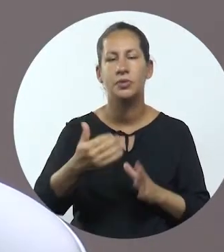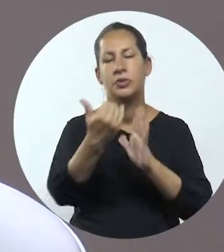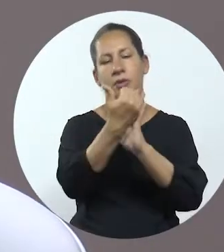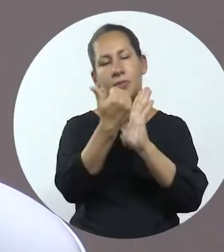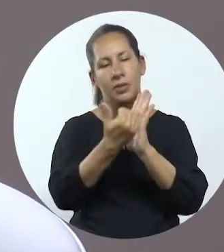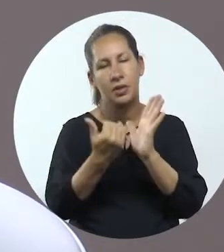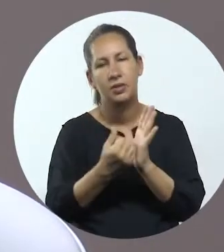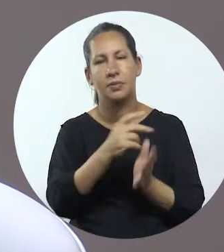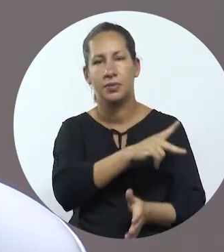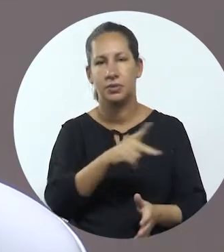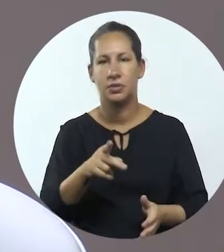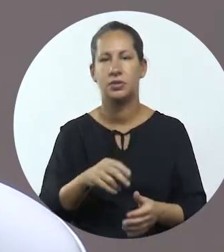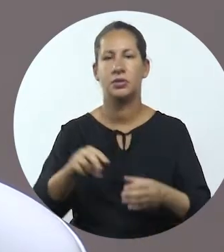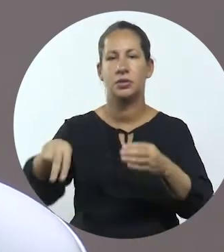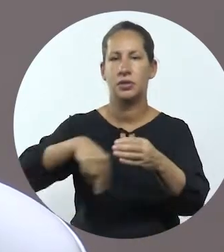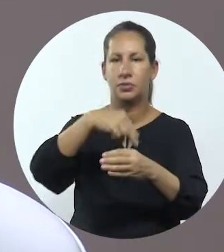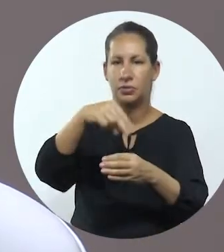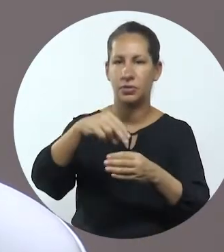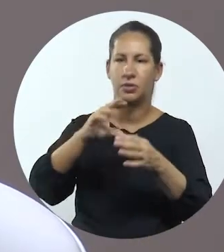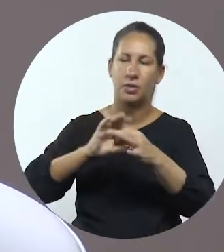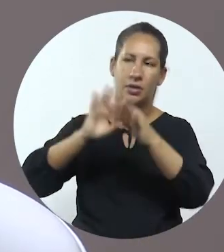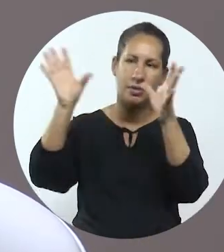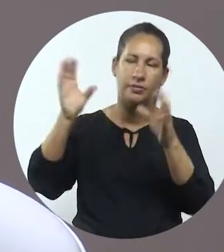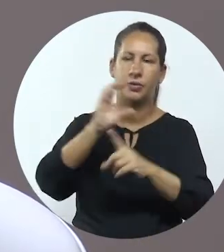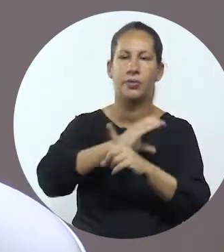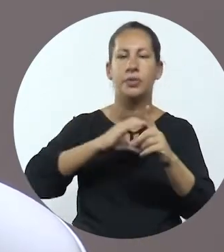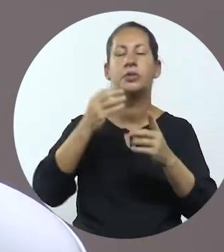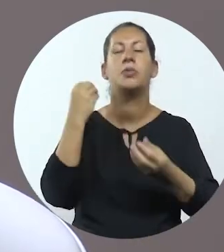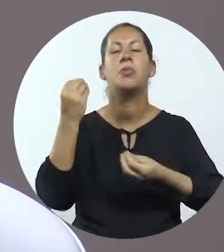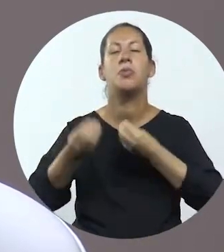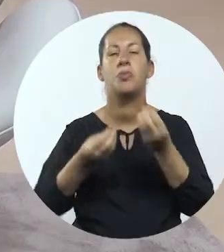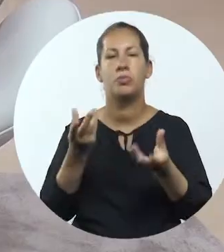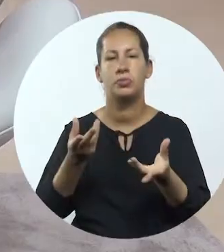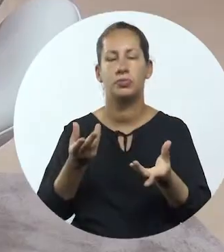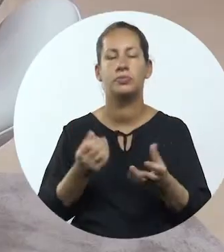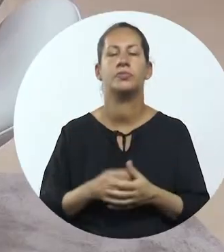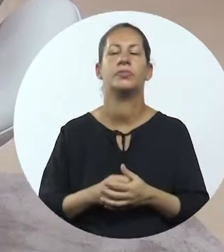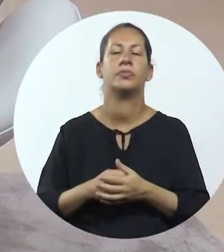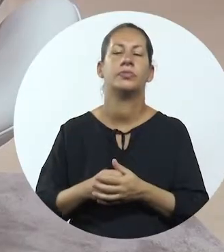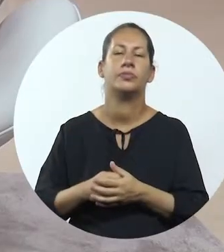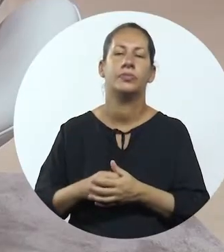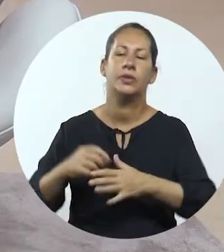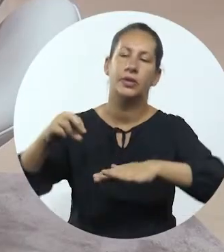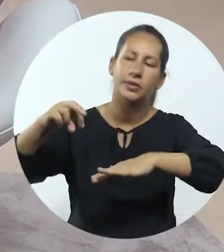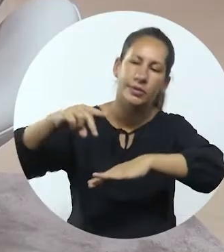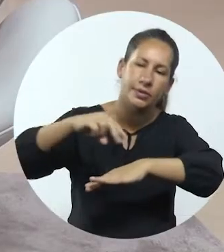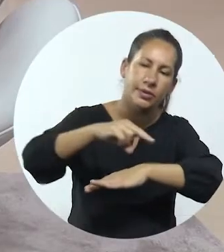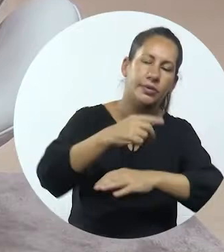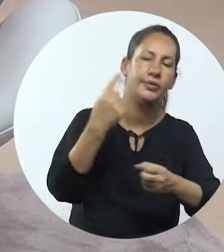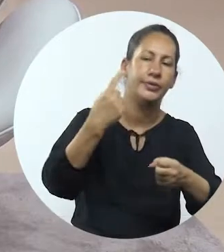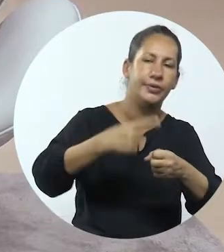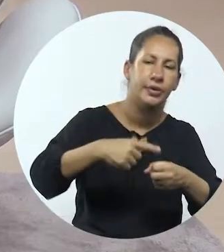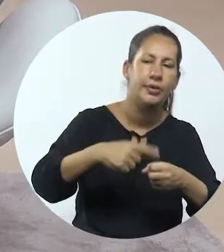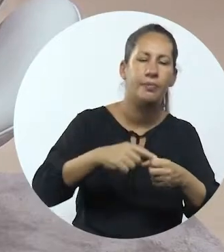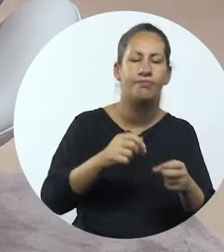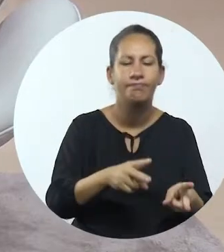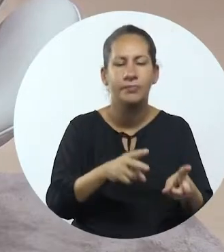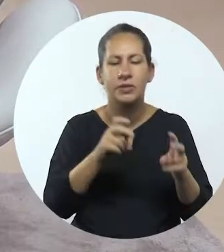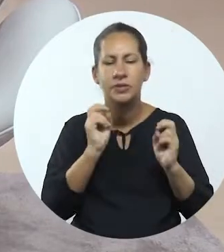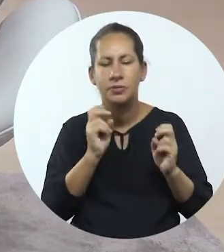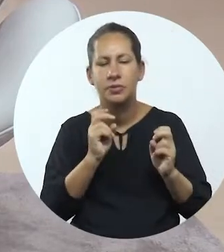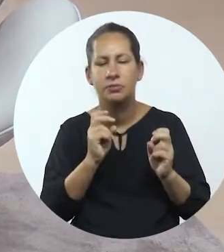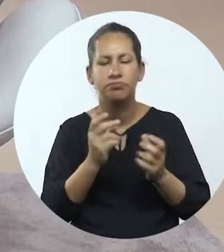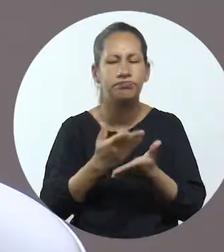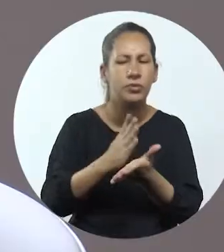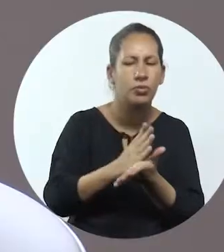do presidente, chamado Tribunal Aberto à Comunidade. Como é que esse projeto nasceu? Percorrendo o interior, nós percebemos que